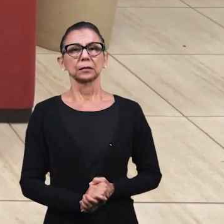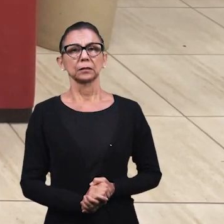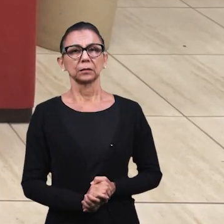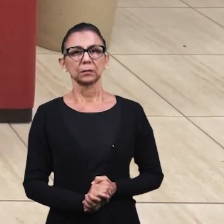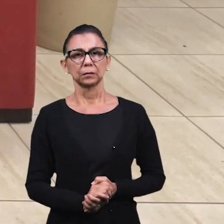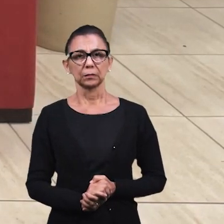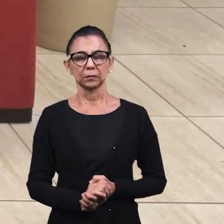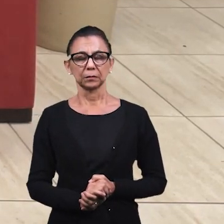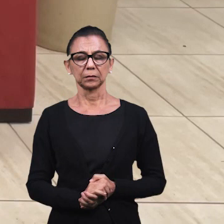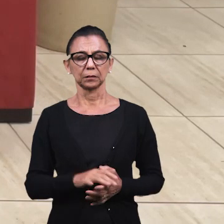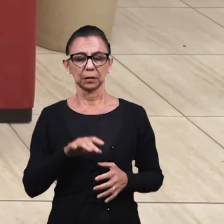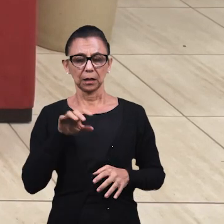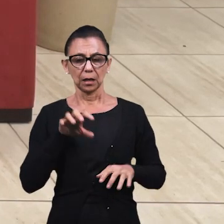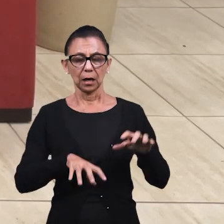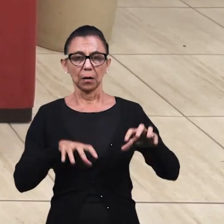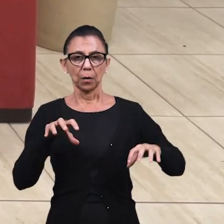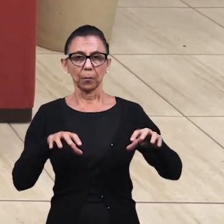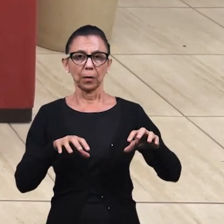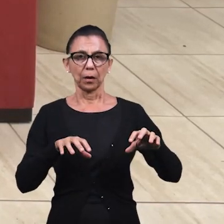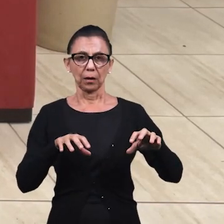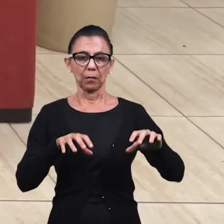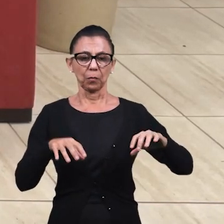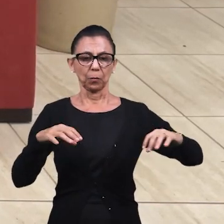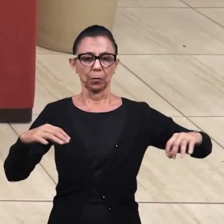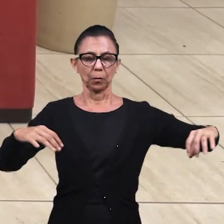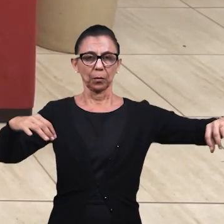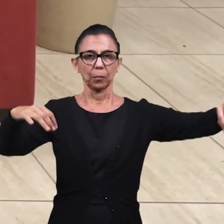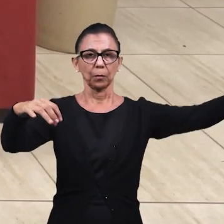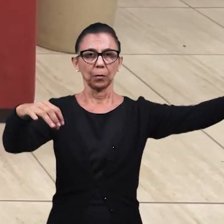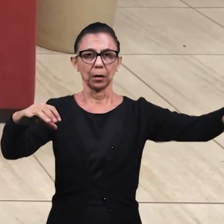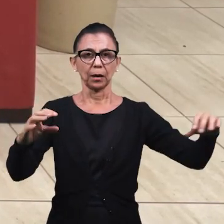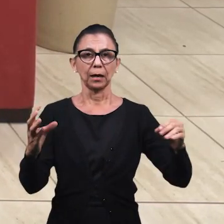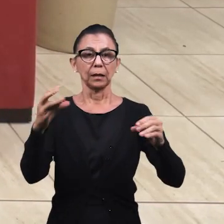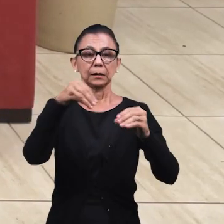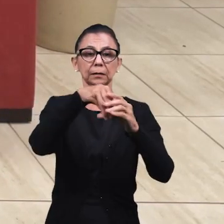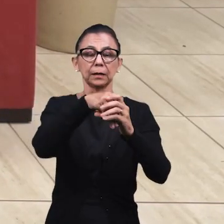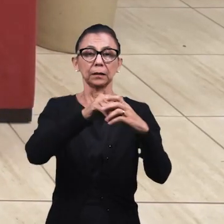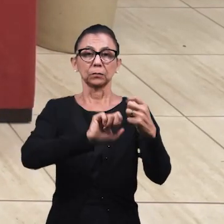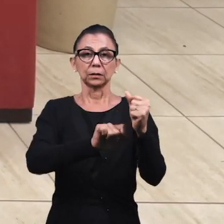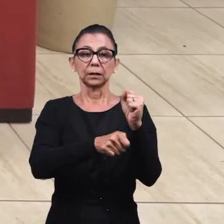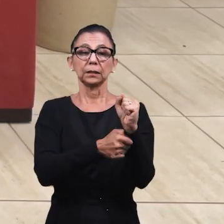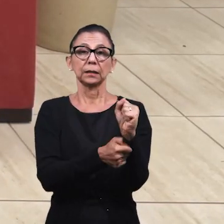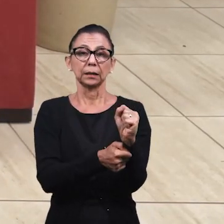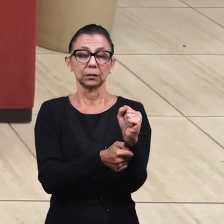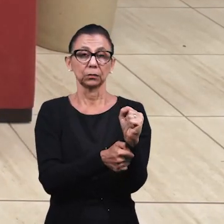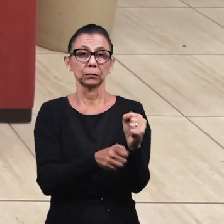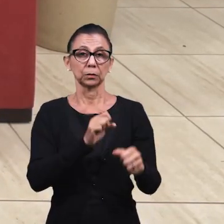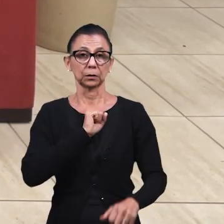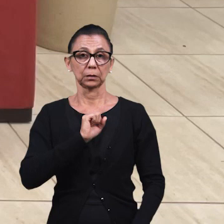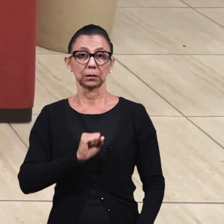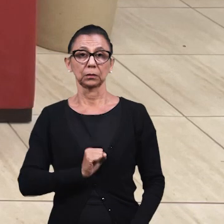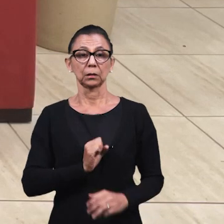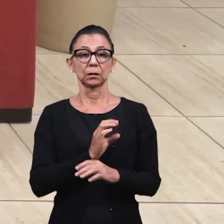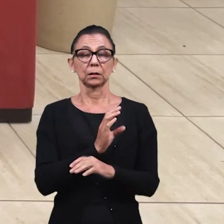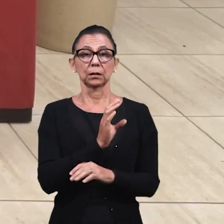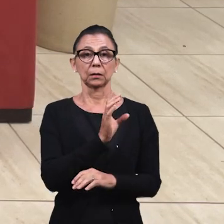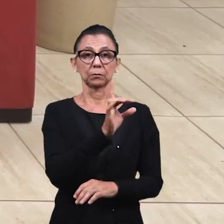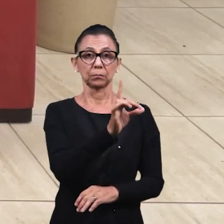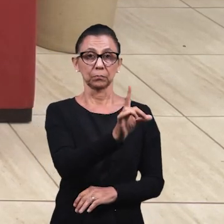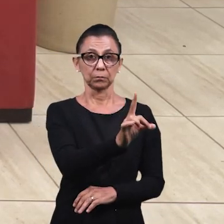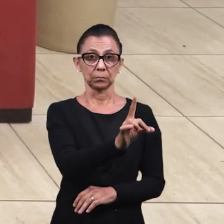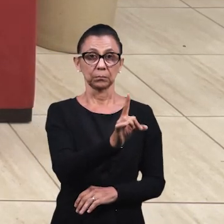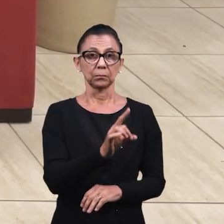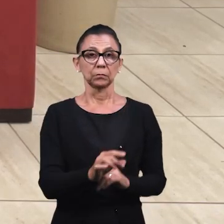né? Ao redor ficava o povo, mas o segredo ficava em oculto. Mas o sacerdote ele poderia entrar depois da